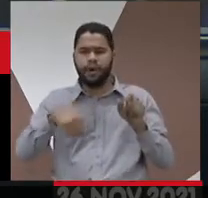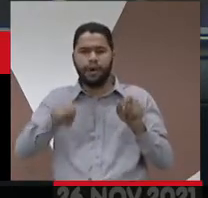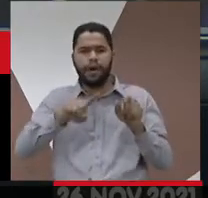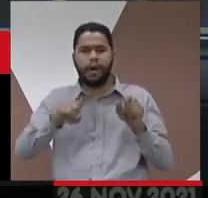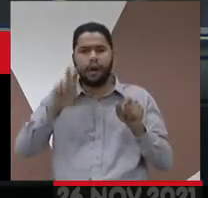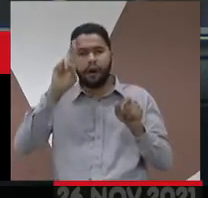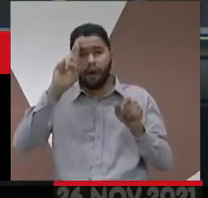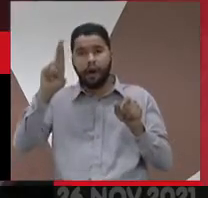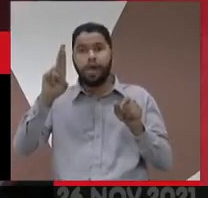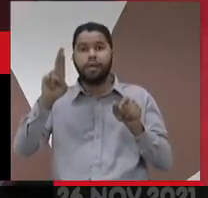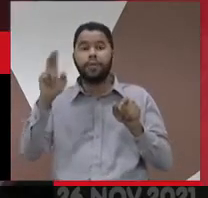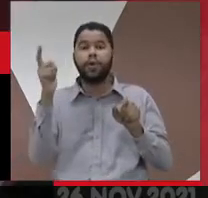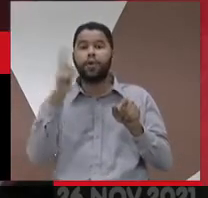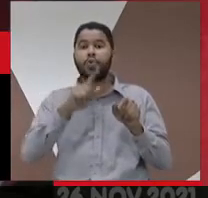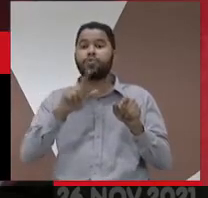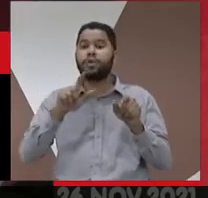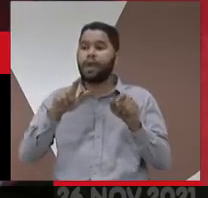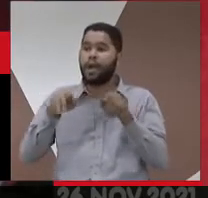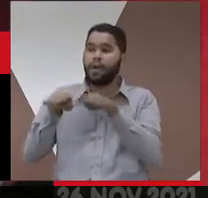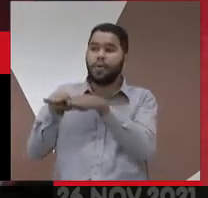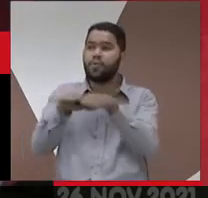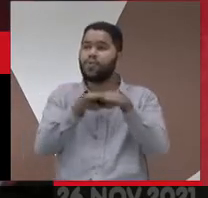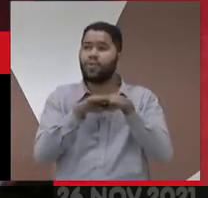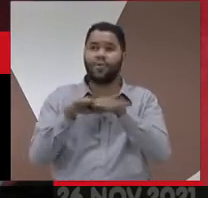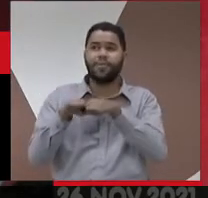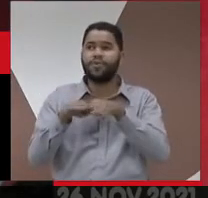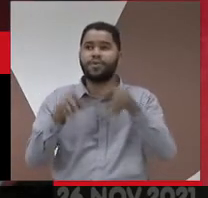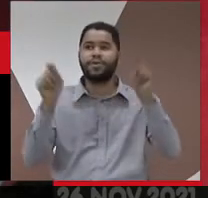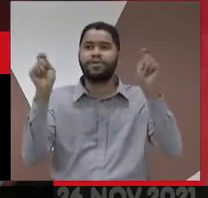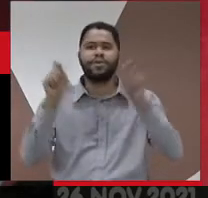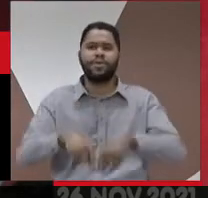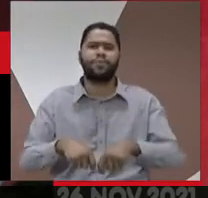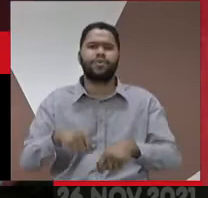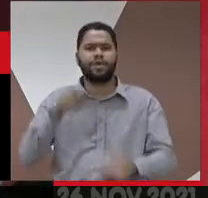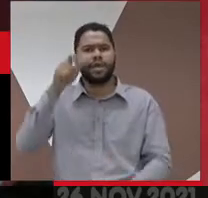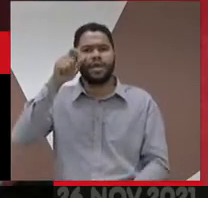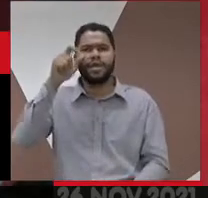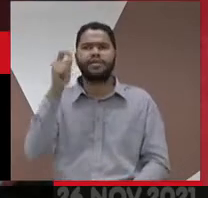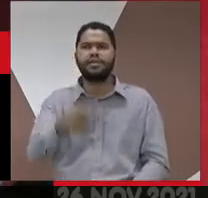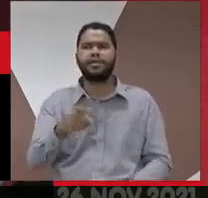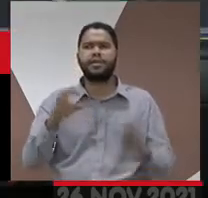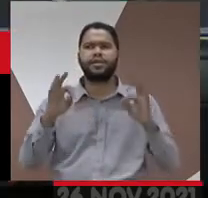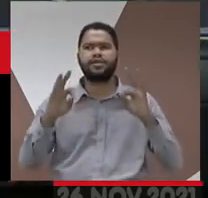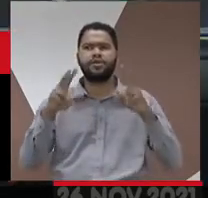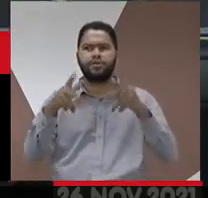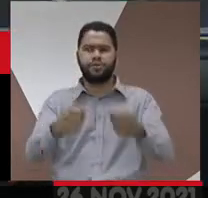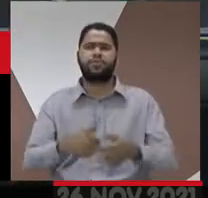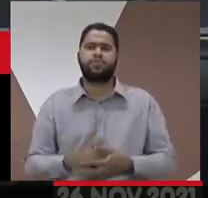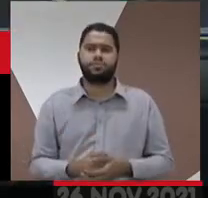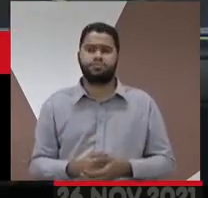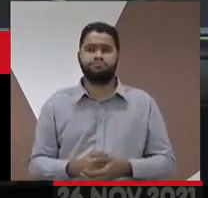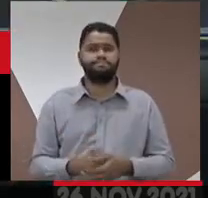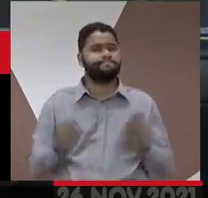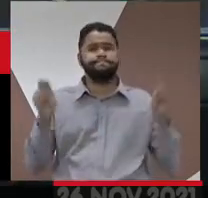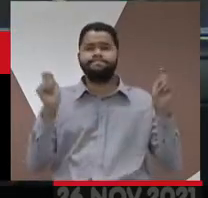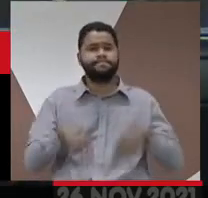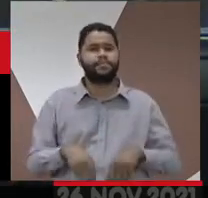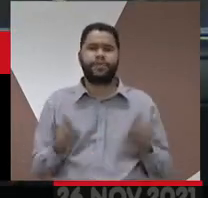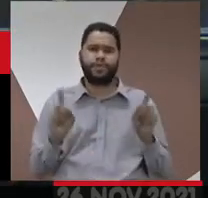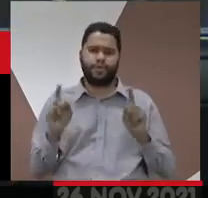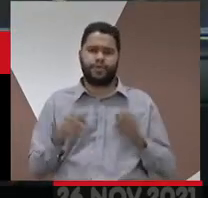gente chegue ao denominador comum, que não é possível que não interessa todo, que não interessa a todo mundo. Isso não é possível.